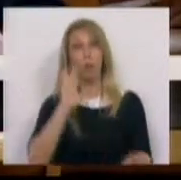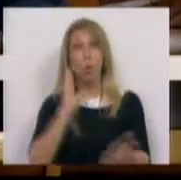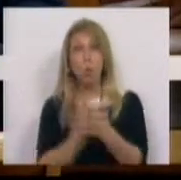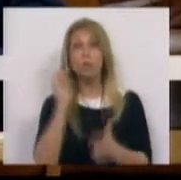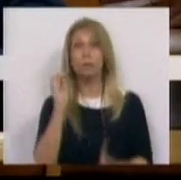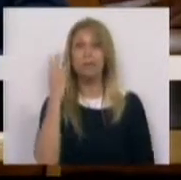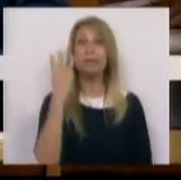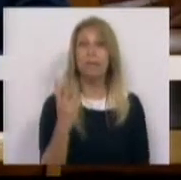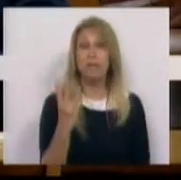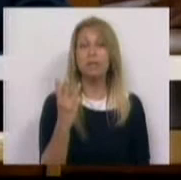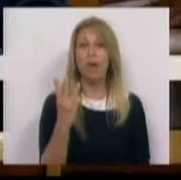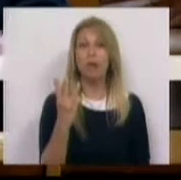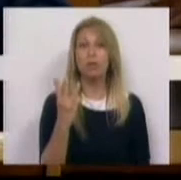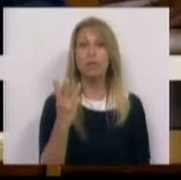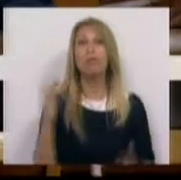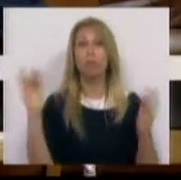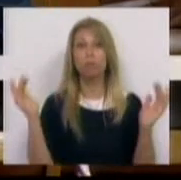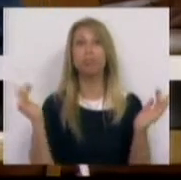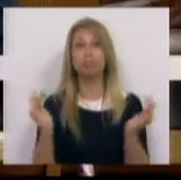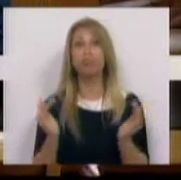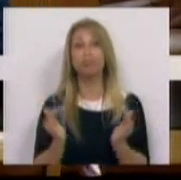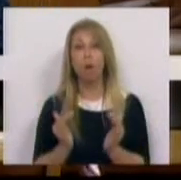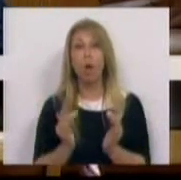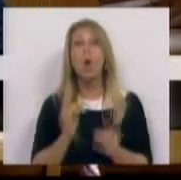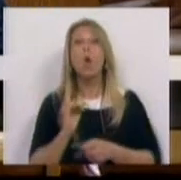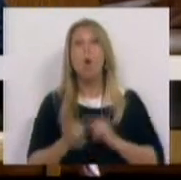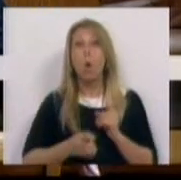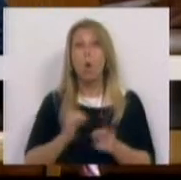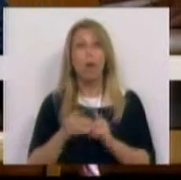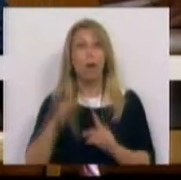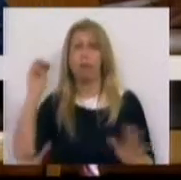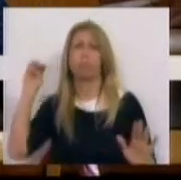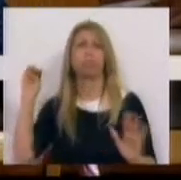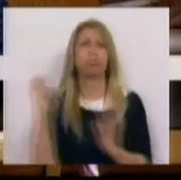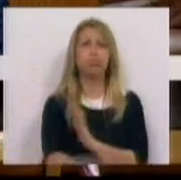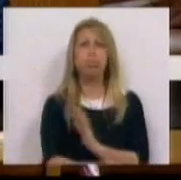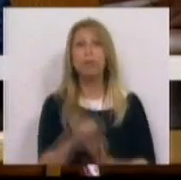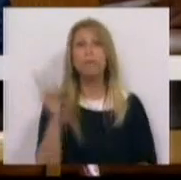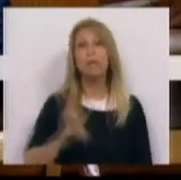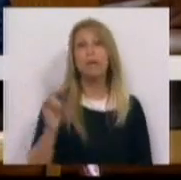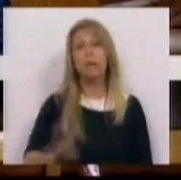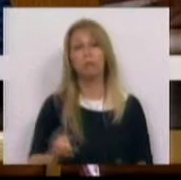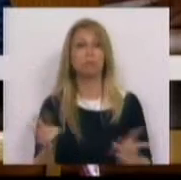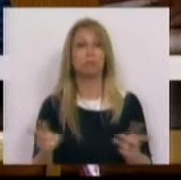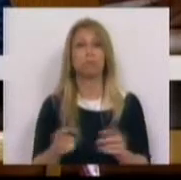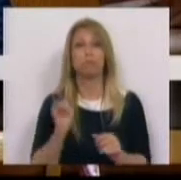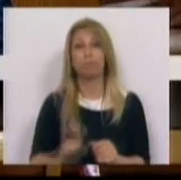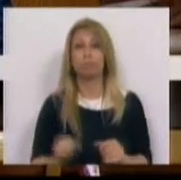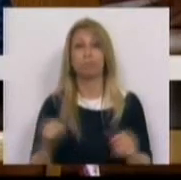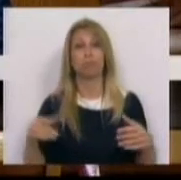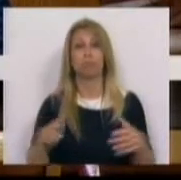últimos 3 anos desacelerou aquilo que vinha a ser uma quebra sistemática no abandono